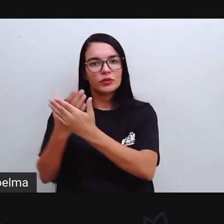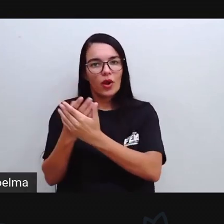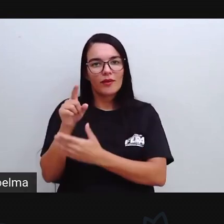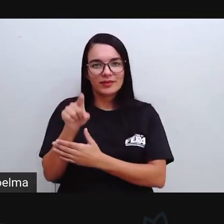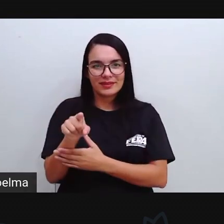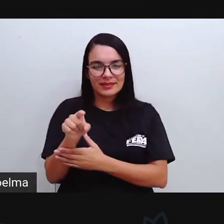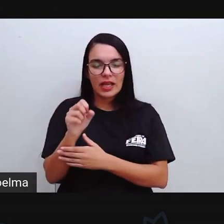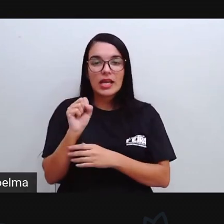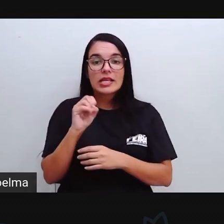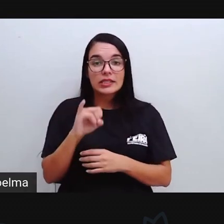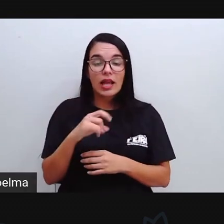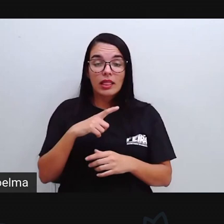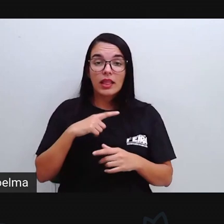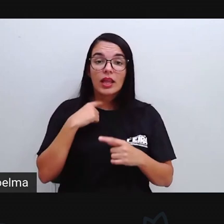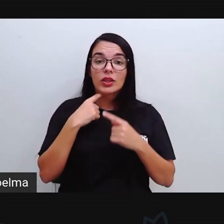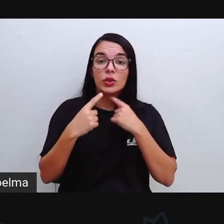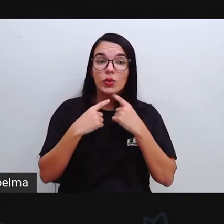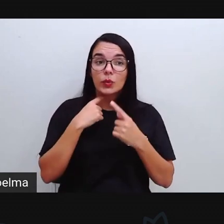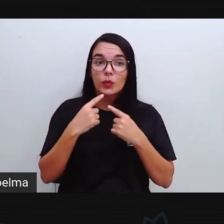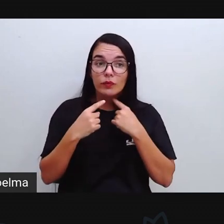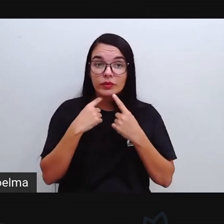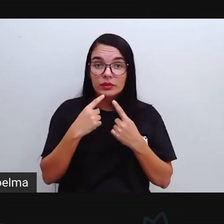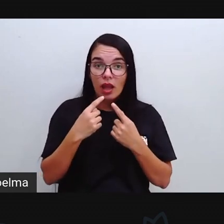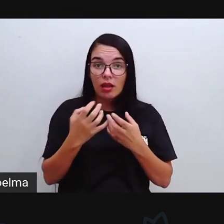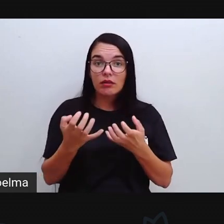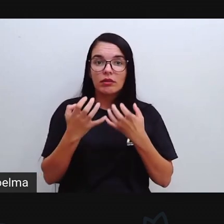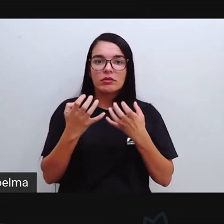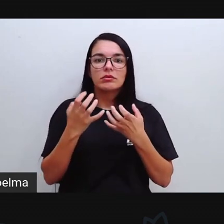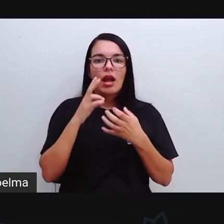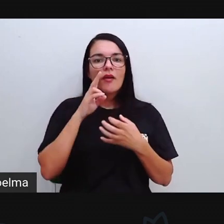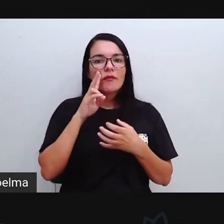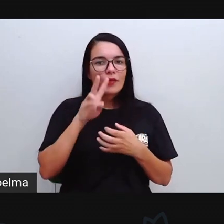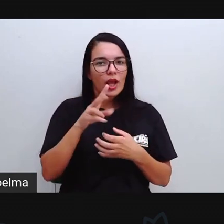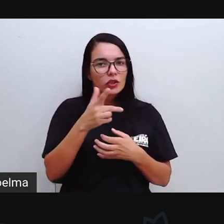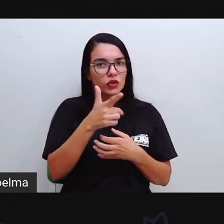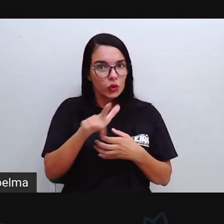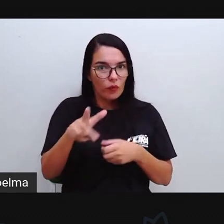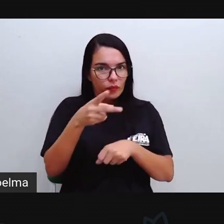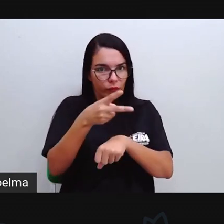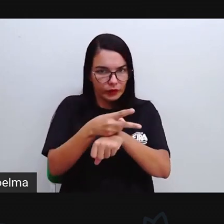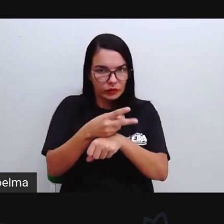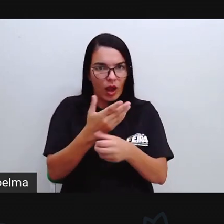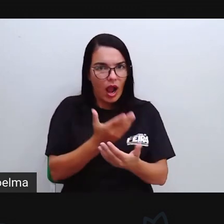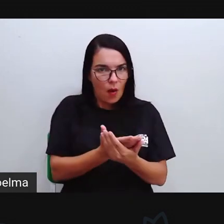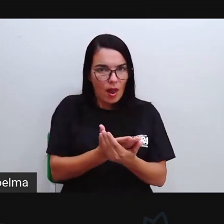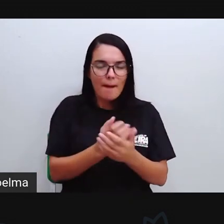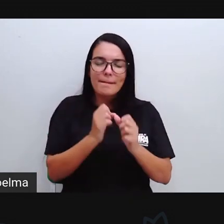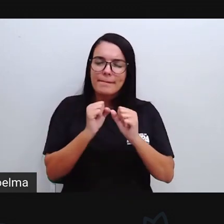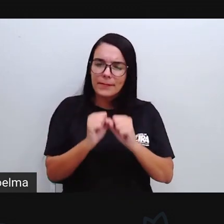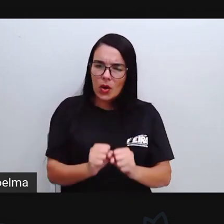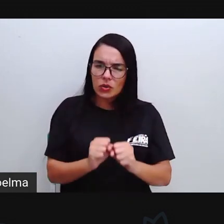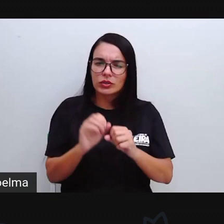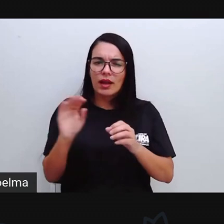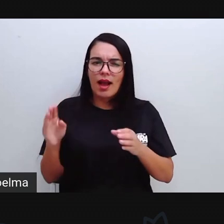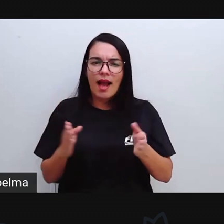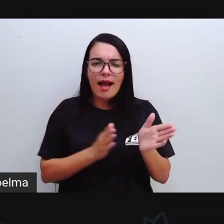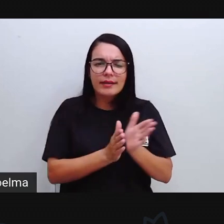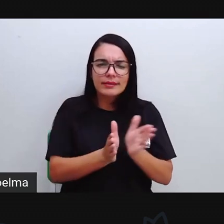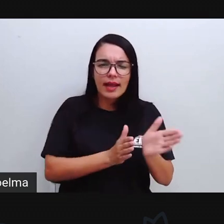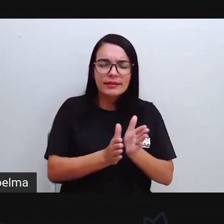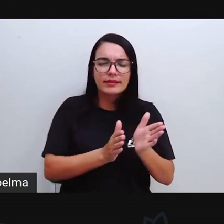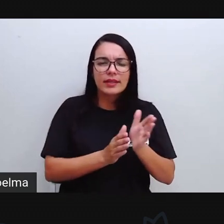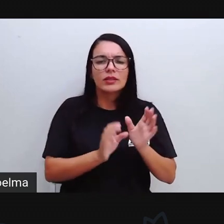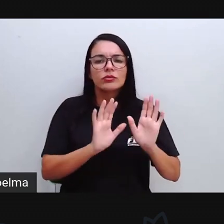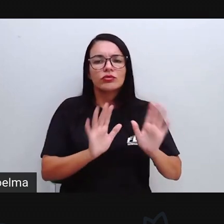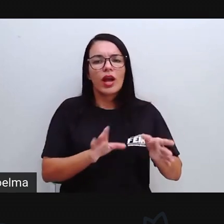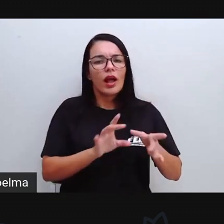vocês. Se vocês sentirem qualquer dúvida e quiserem aí assistir a esse vídeo novamente, vocês podem estar fazendo isso. Esse vídeo ele